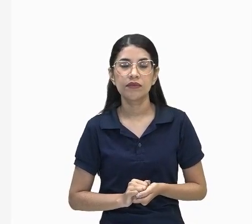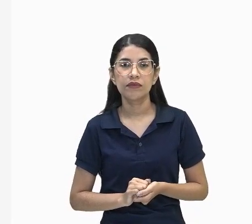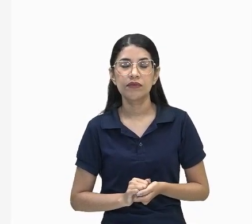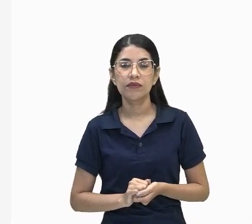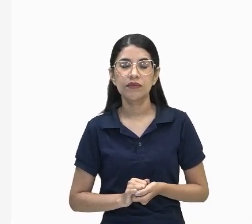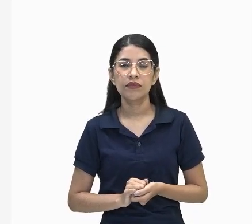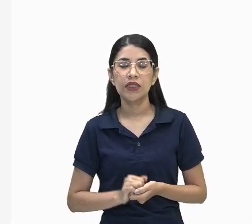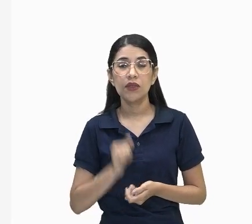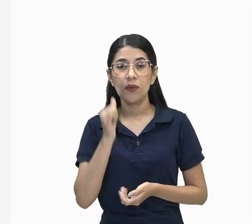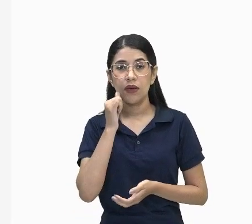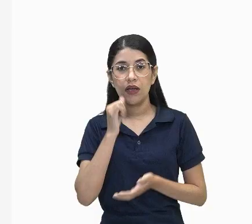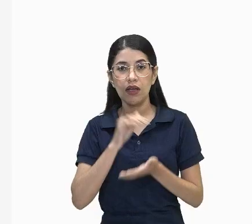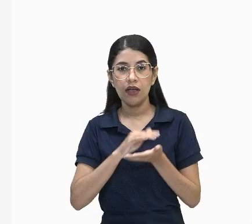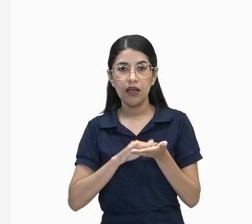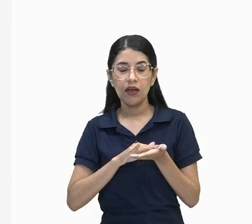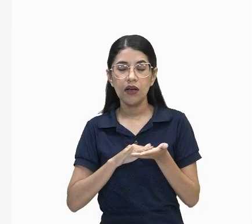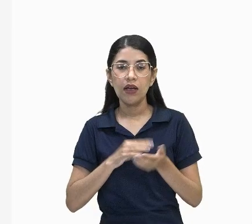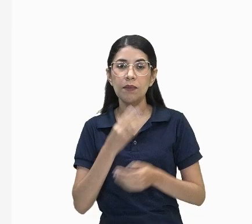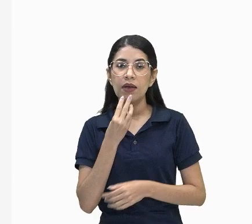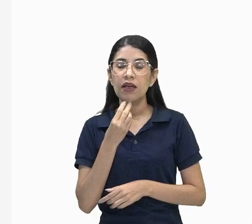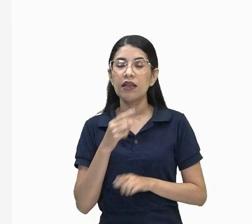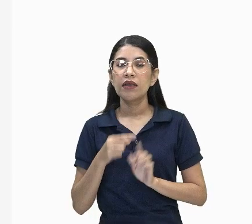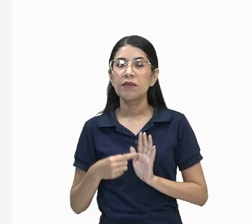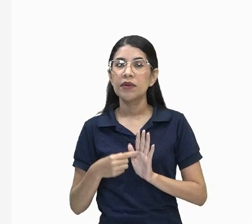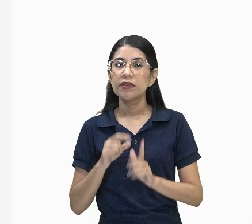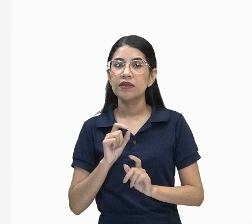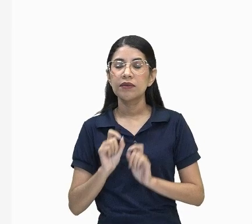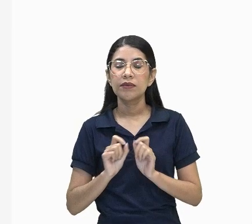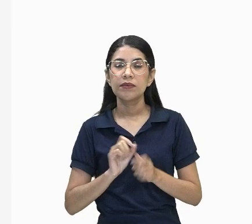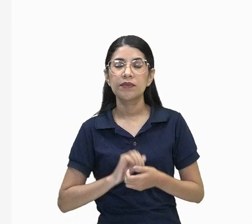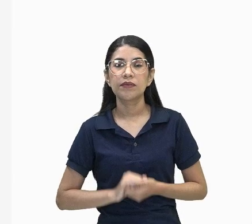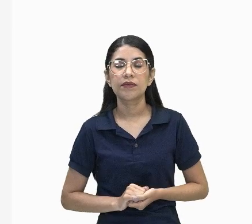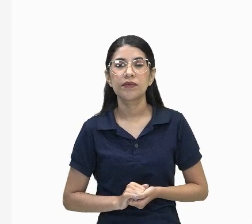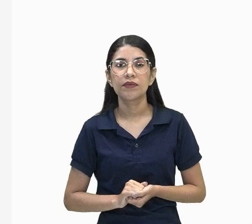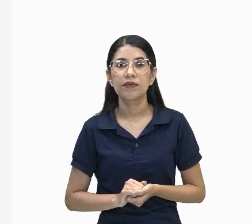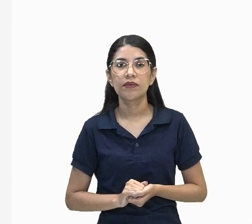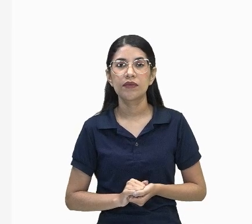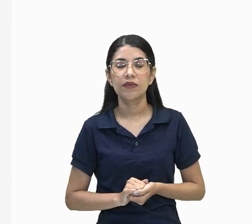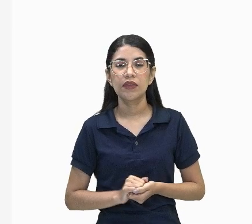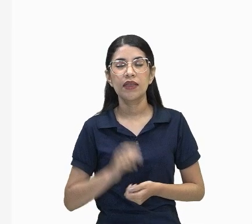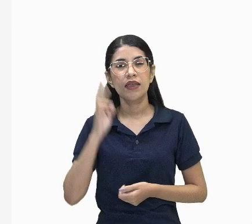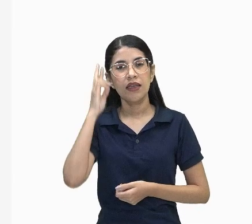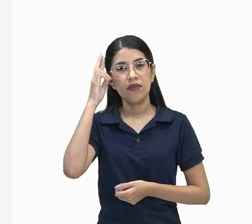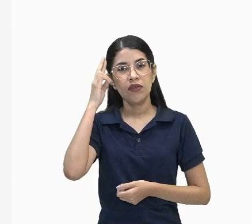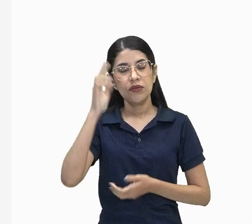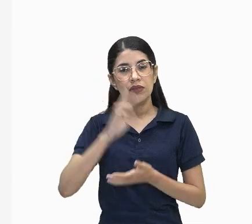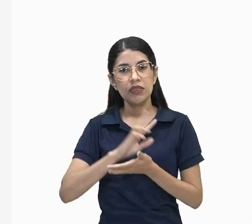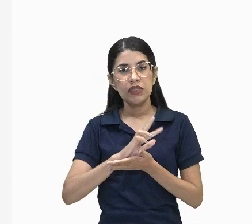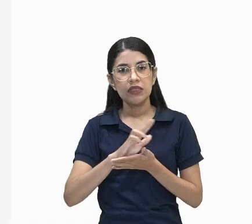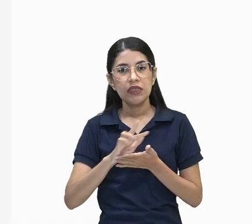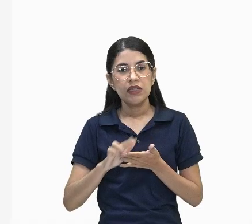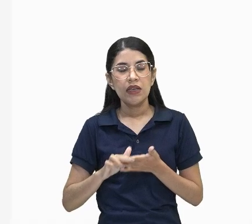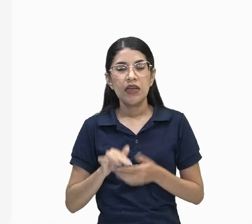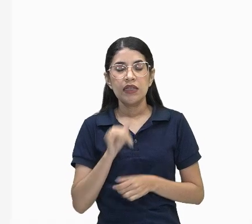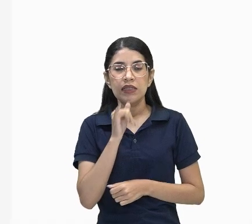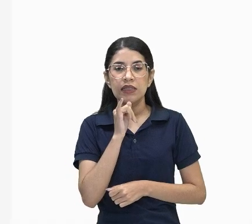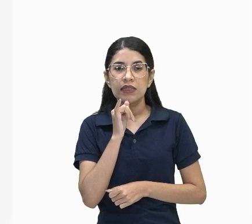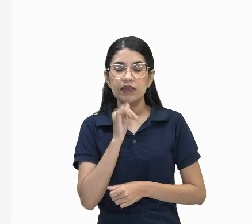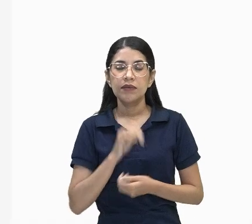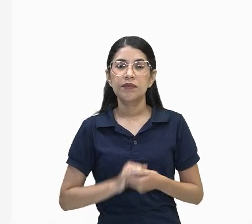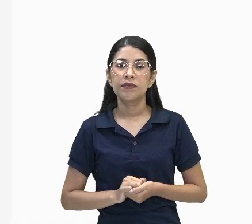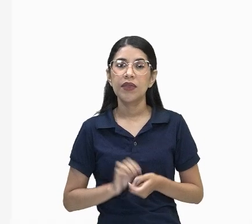A Cartomante, de Machado de Assis, traz para nós essas reflexões que nós podemos fazer aqui. Primeiro,